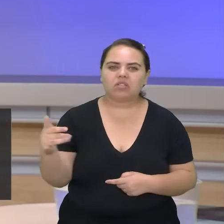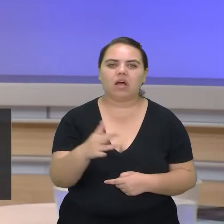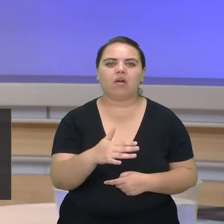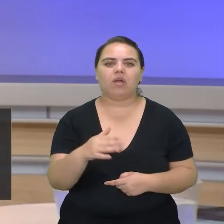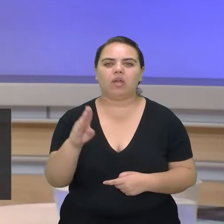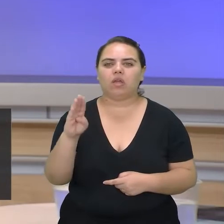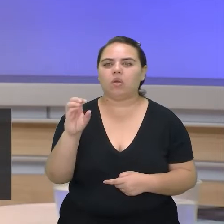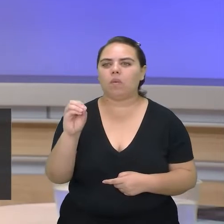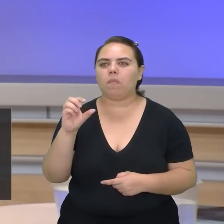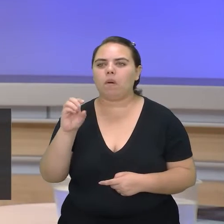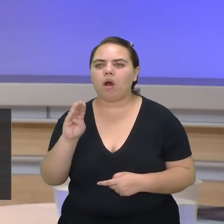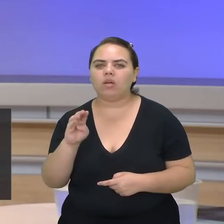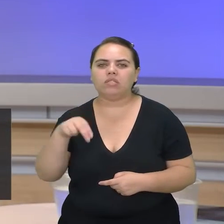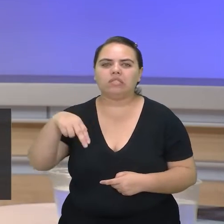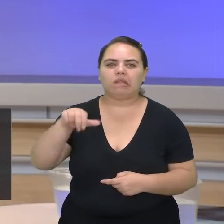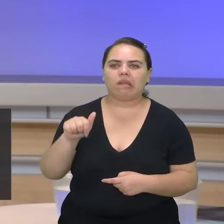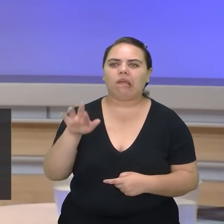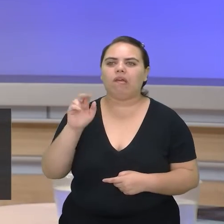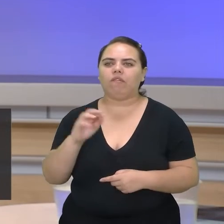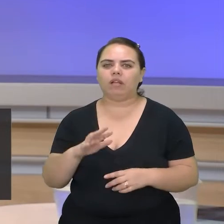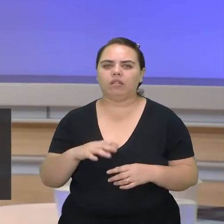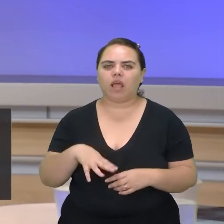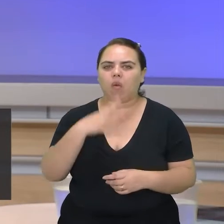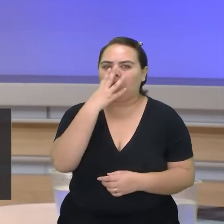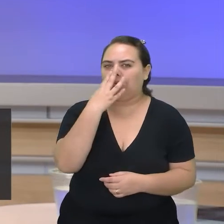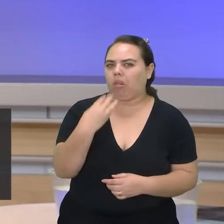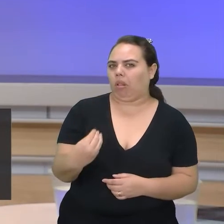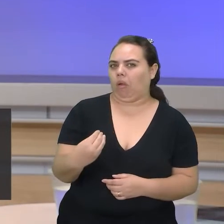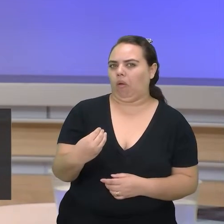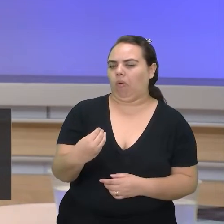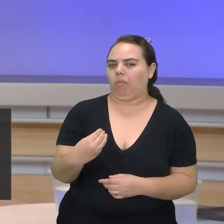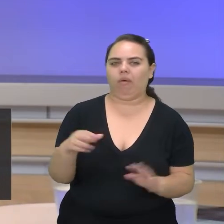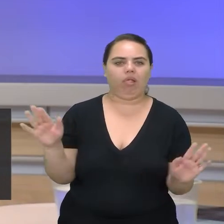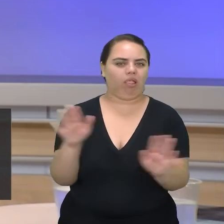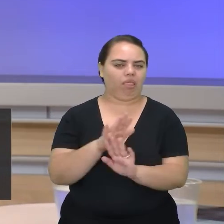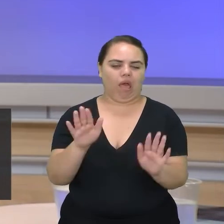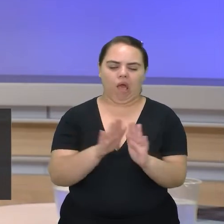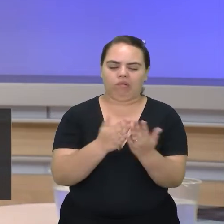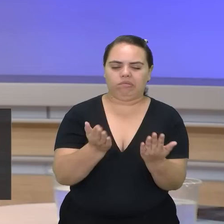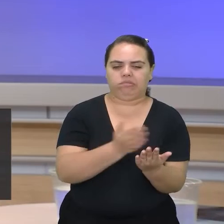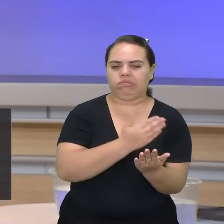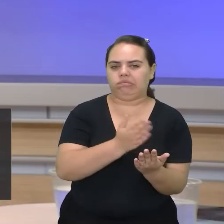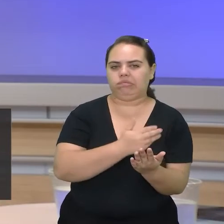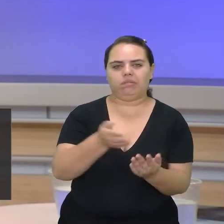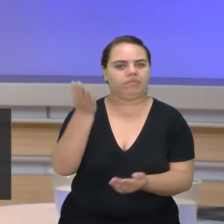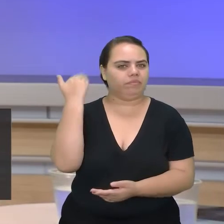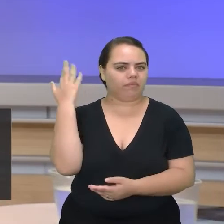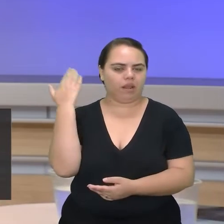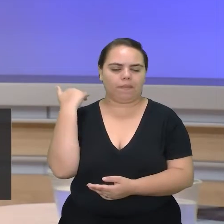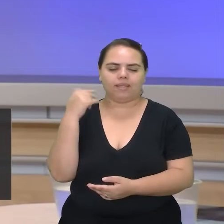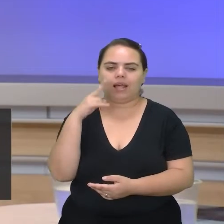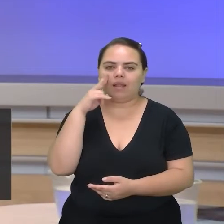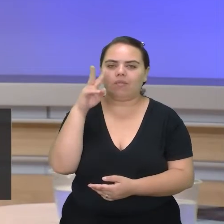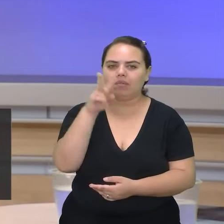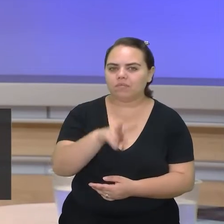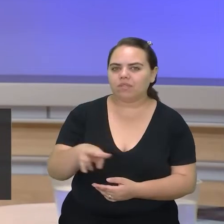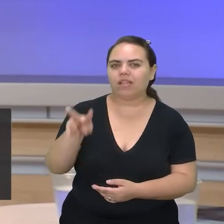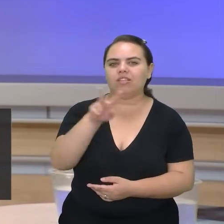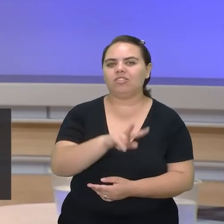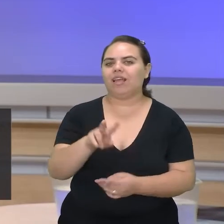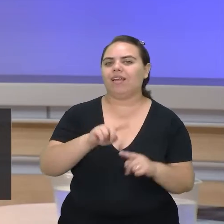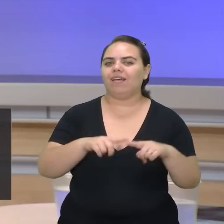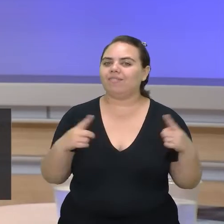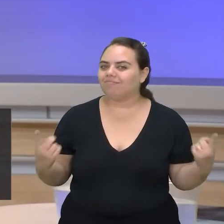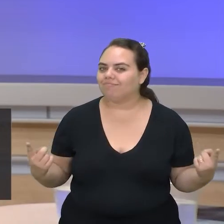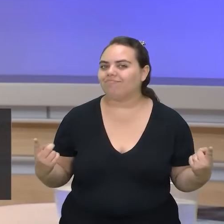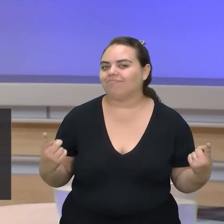de que é o ambiente de medo. E não, a gente quer resgatar um imaginário de floresta. E o bosque também tem um pouco uma ideia de que você enxerga através dele, né?